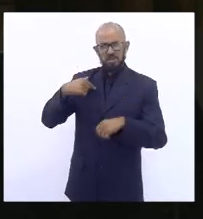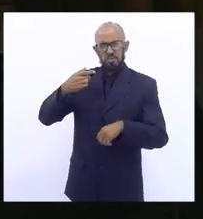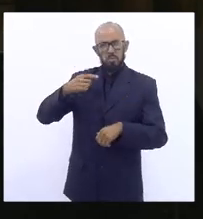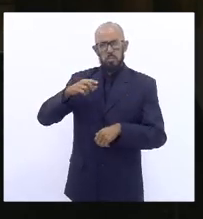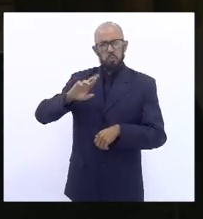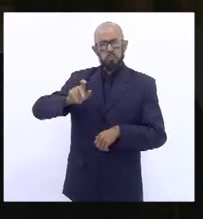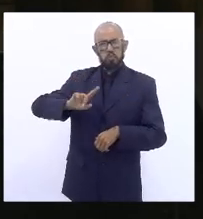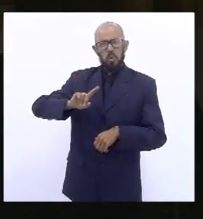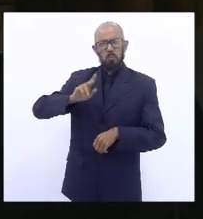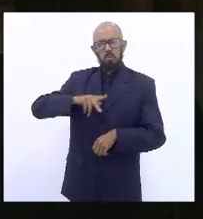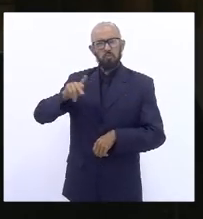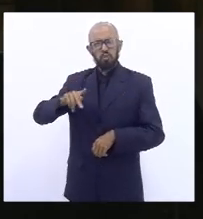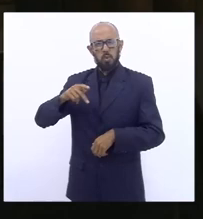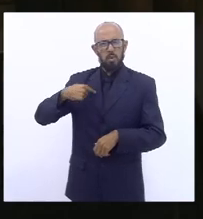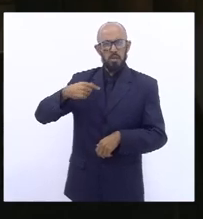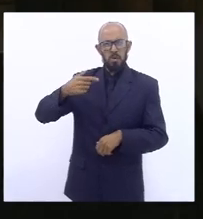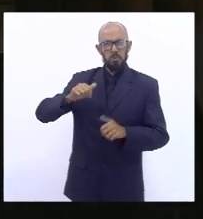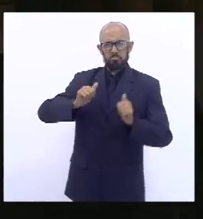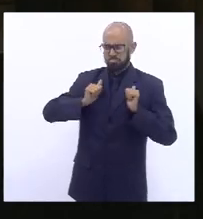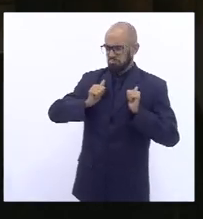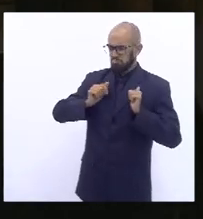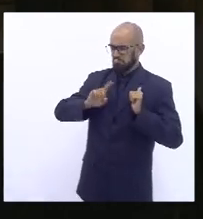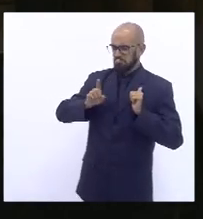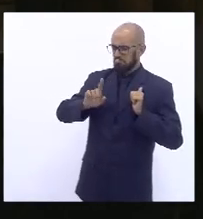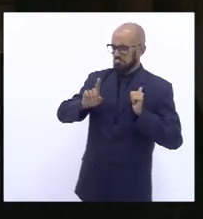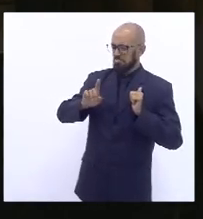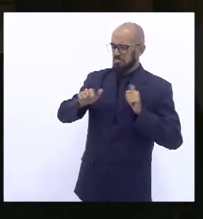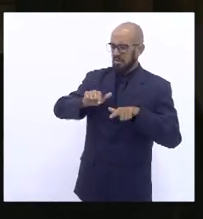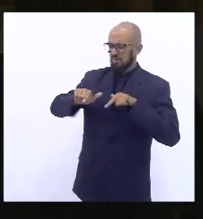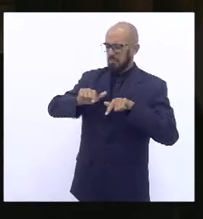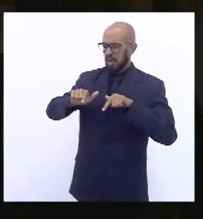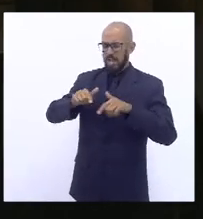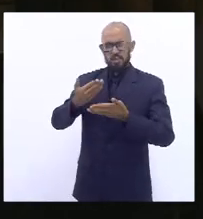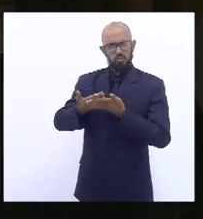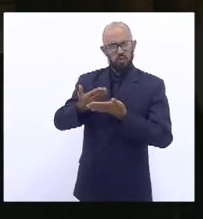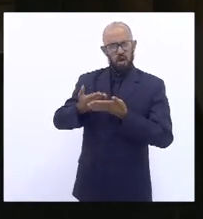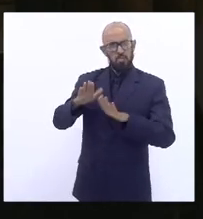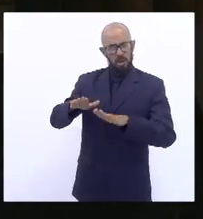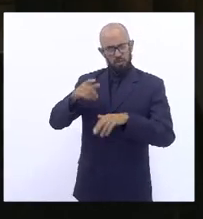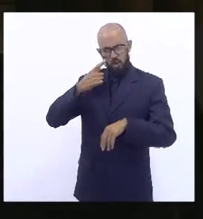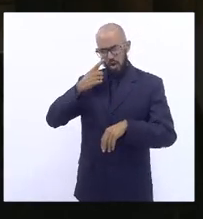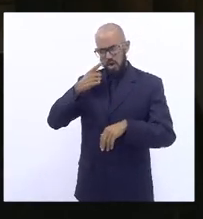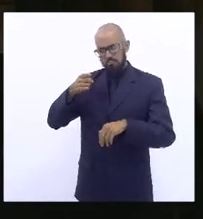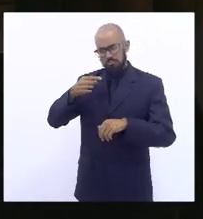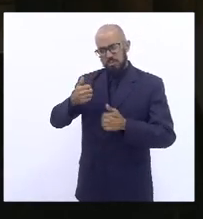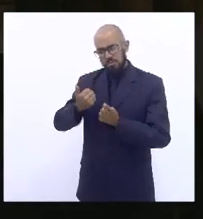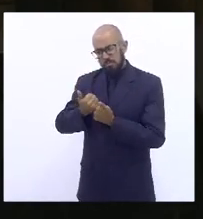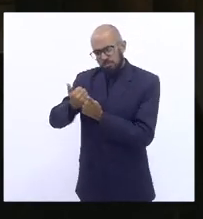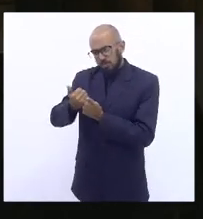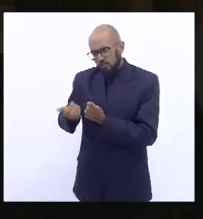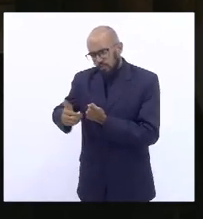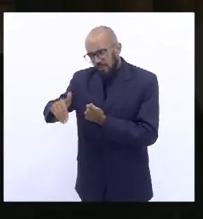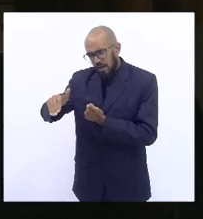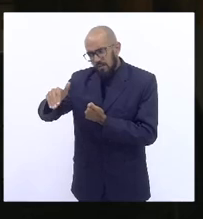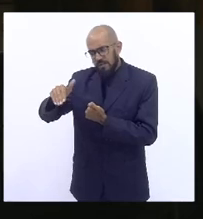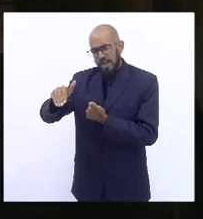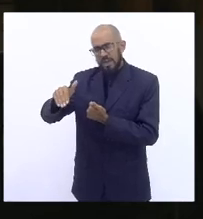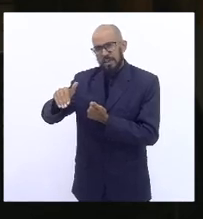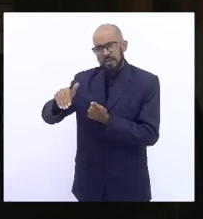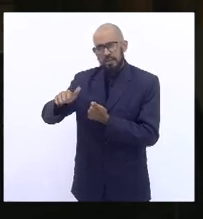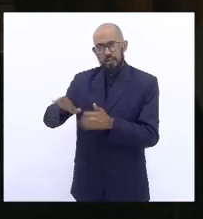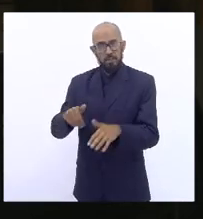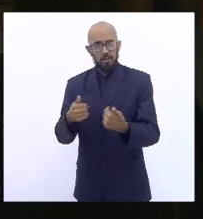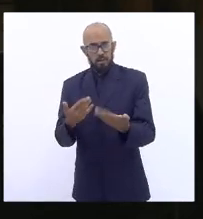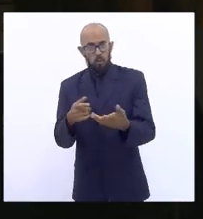tenho nada a ver com isso. Não tenho nada a ver com isso, não trabalho em escola, mas ó, tem meu apoio, vem, vai em frente. E é